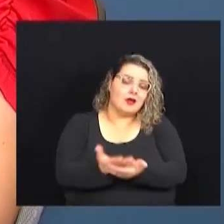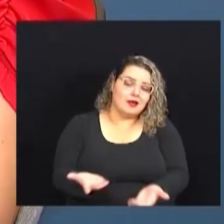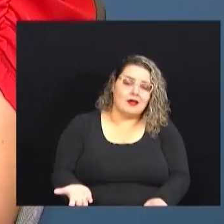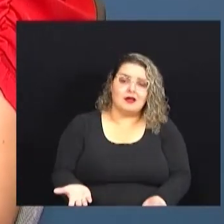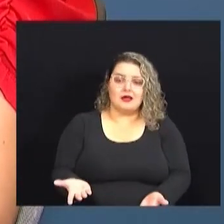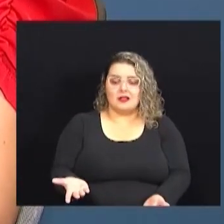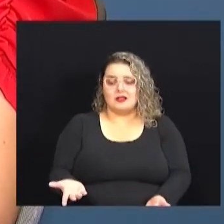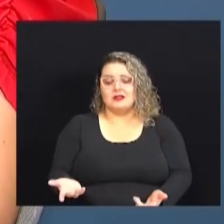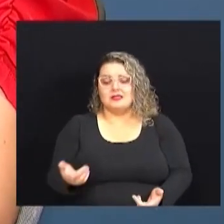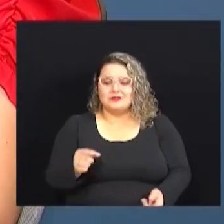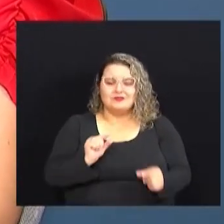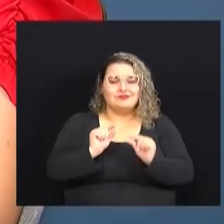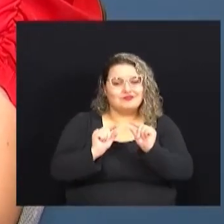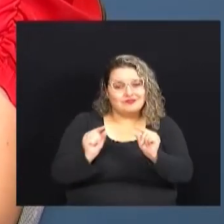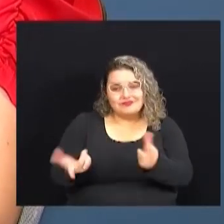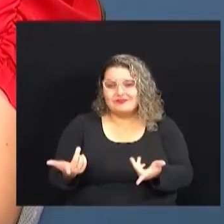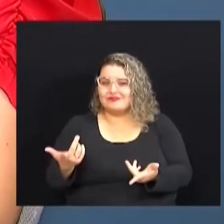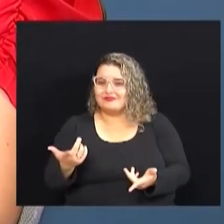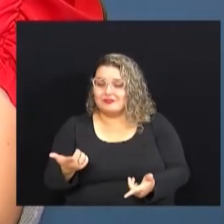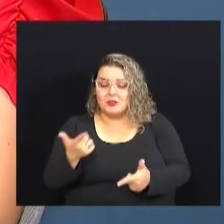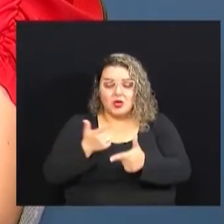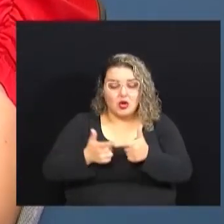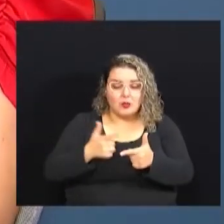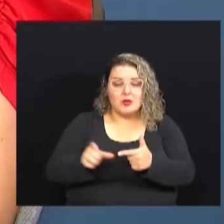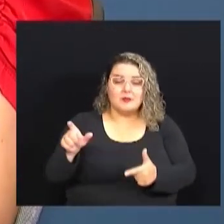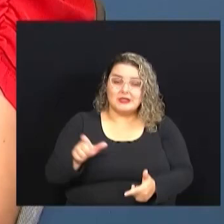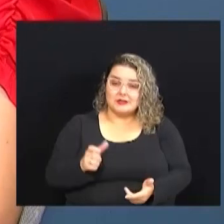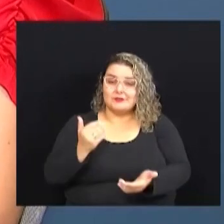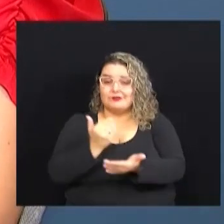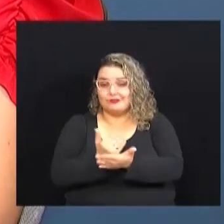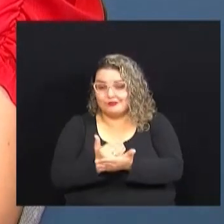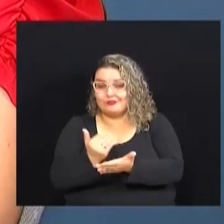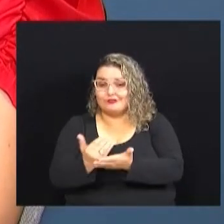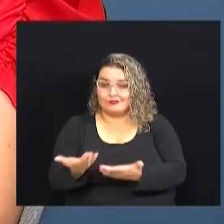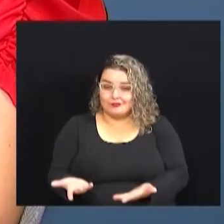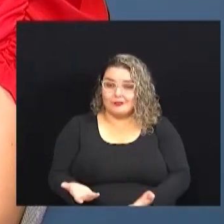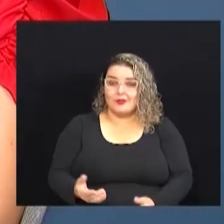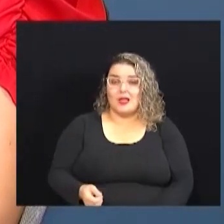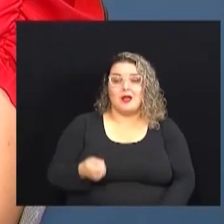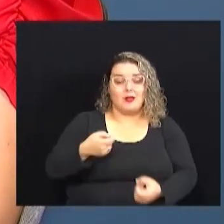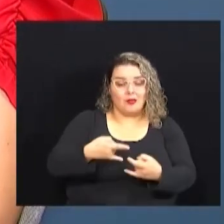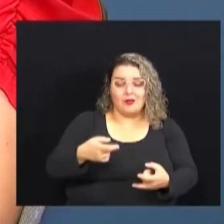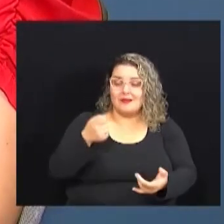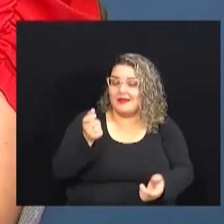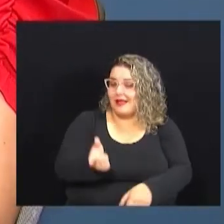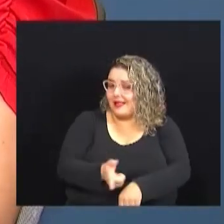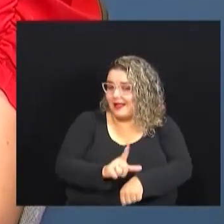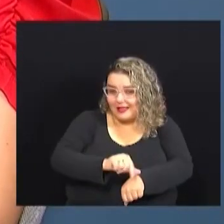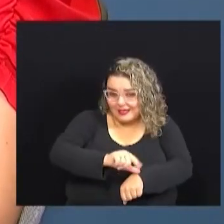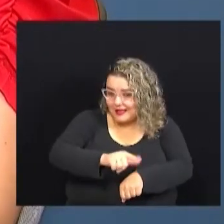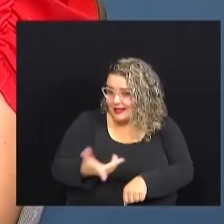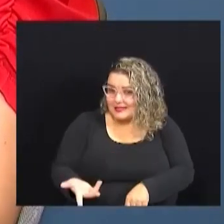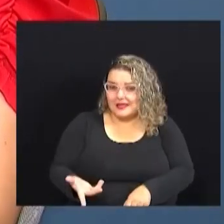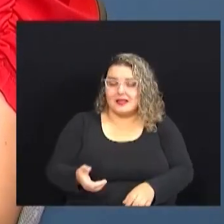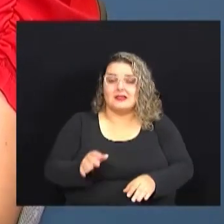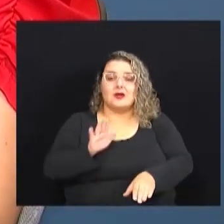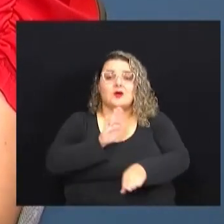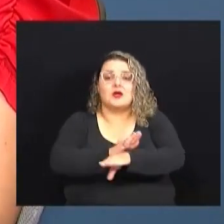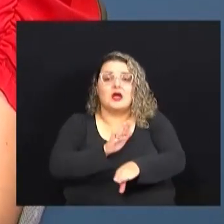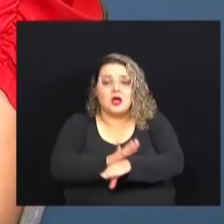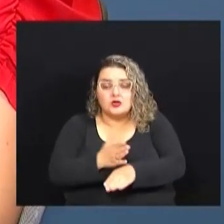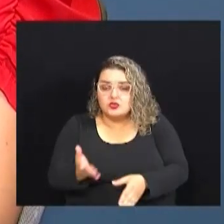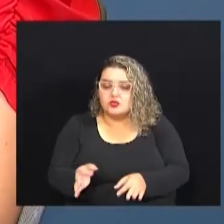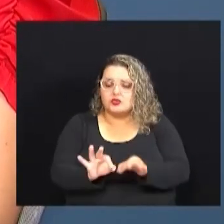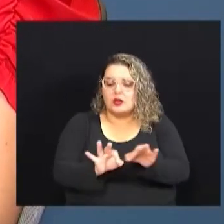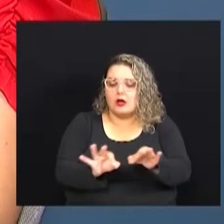cair nessas pequenas tramas aí do cartão, alguma conta atrasada, alguém que ajude aí a organizar